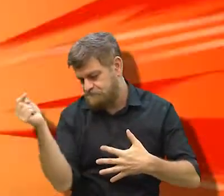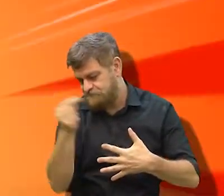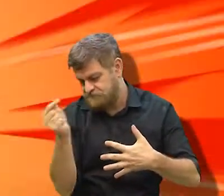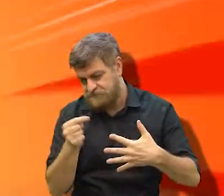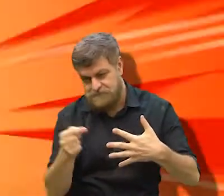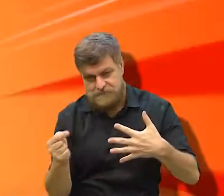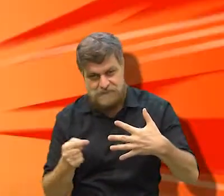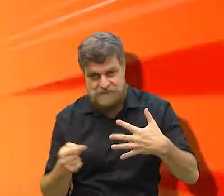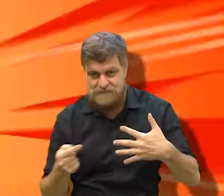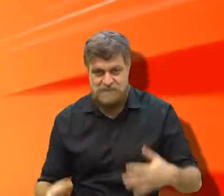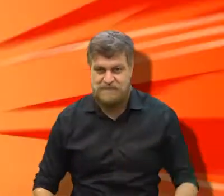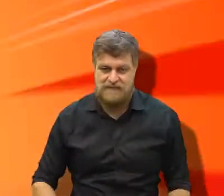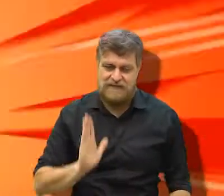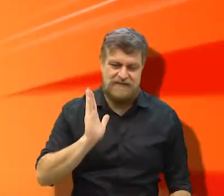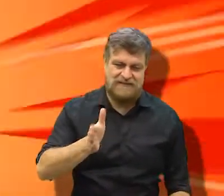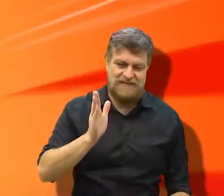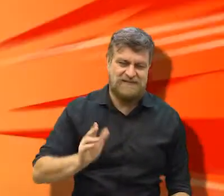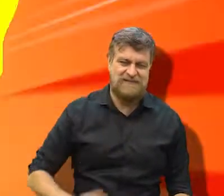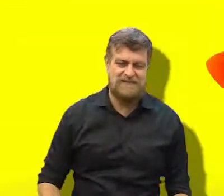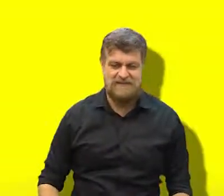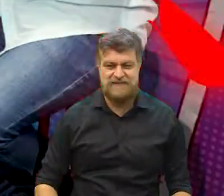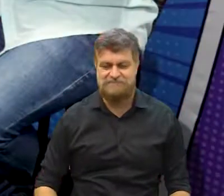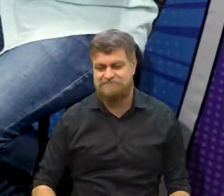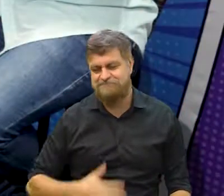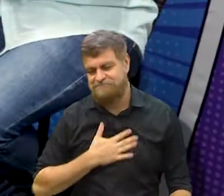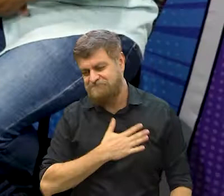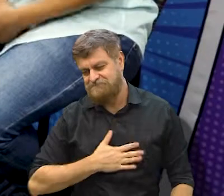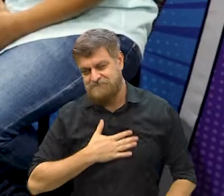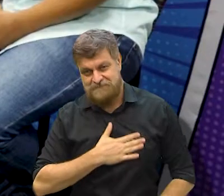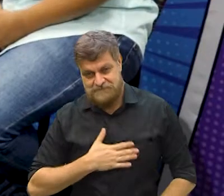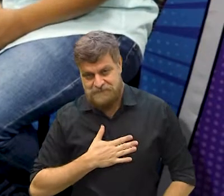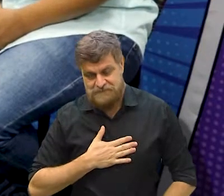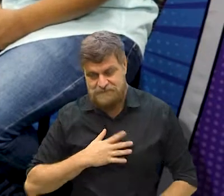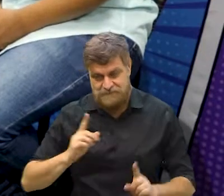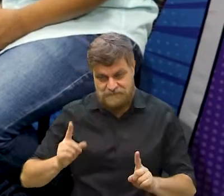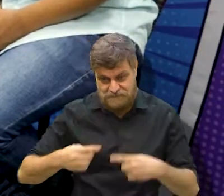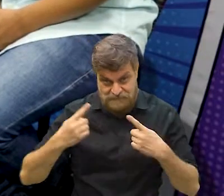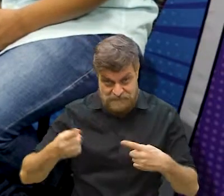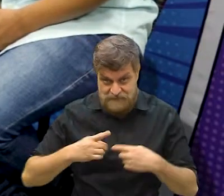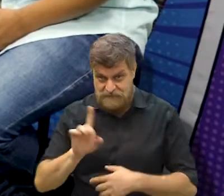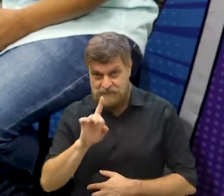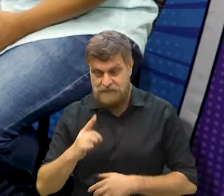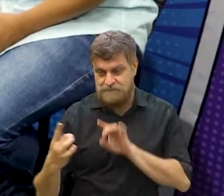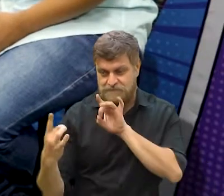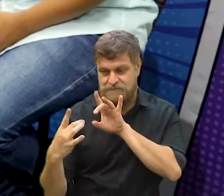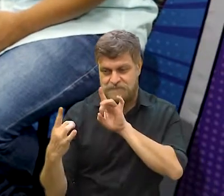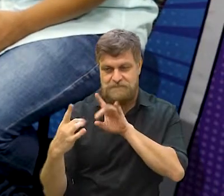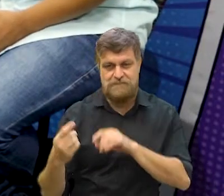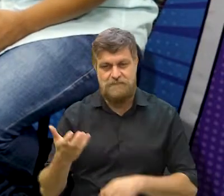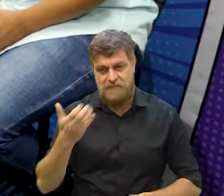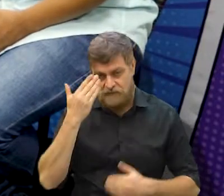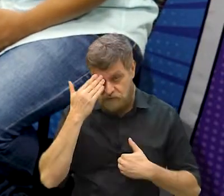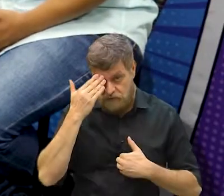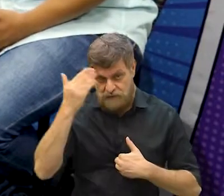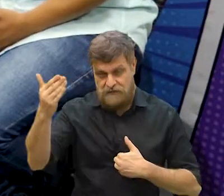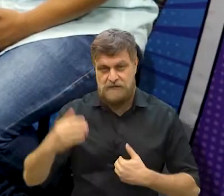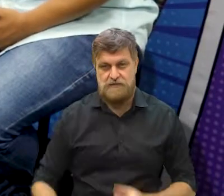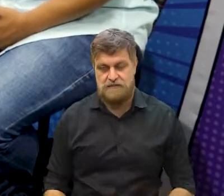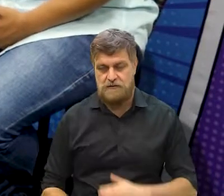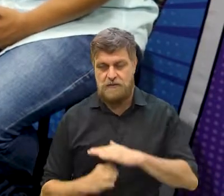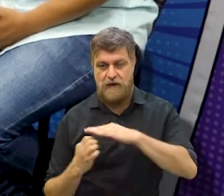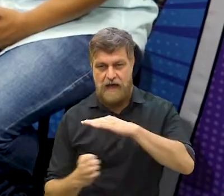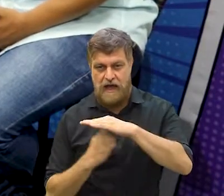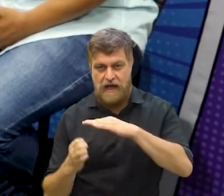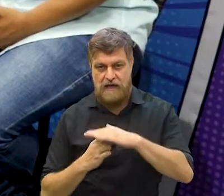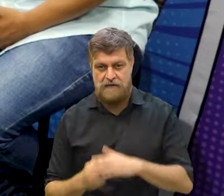são gol, assim. Já é um prato cheio. Então, as críticas estão... Quero agradecer ao pessoal da editora Novo